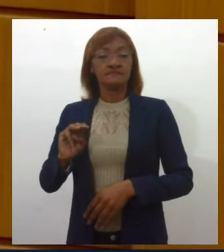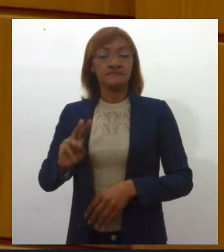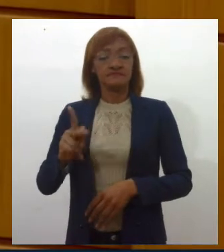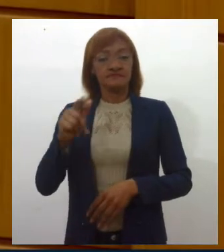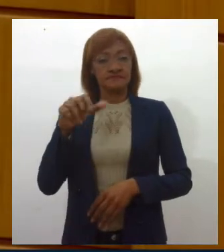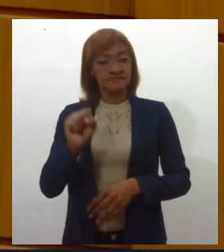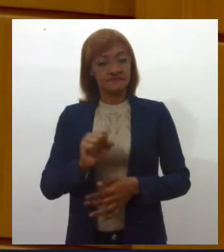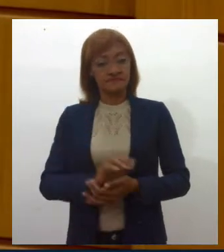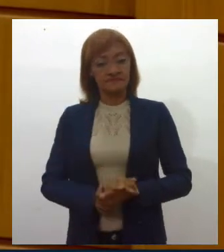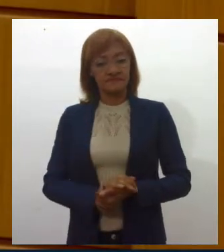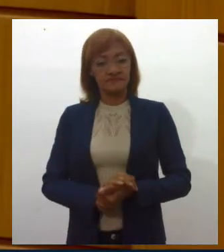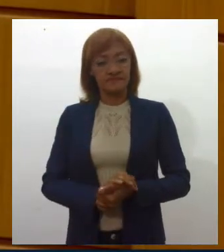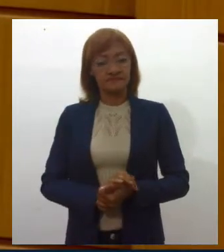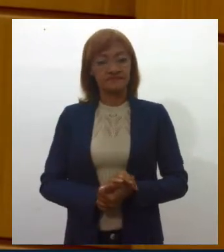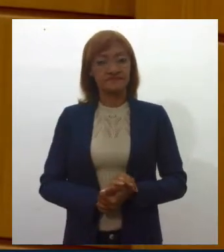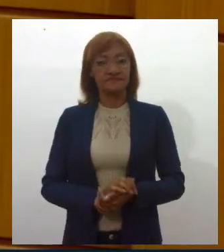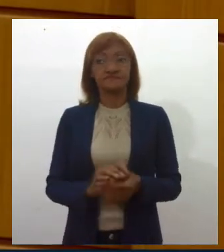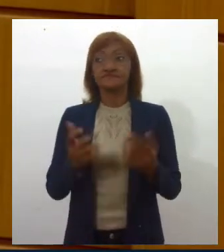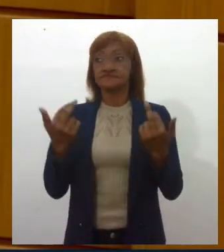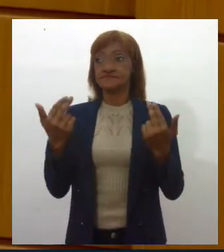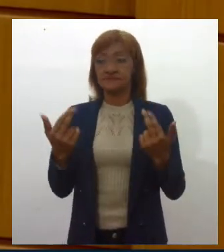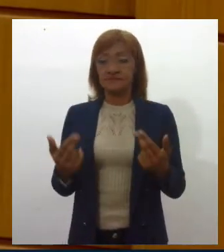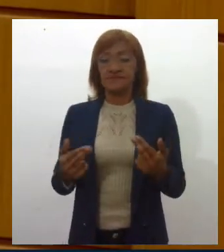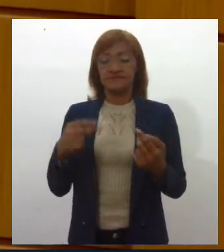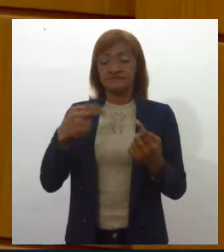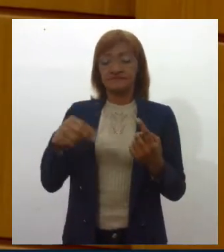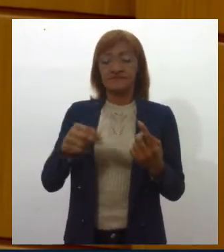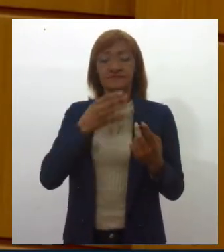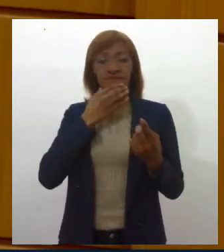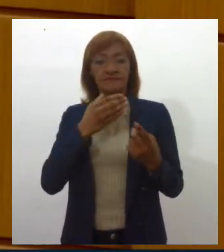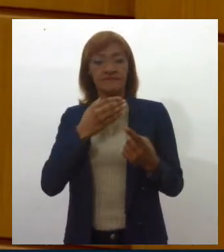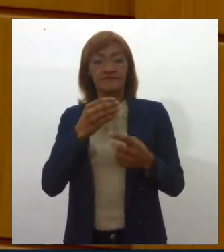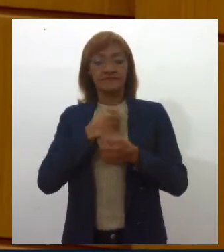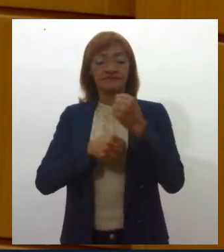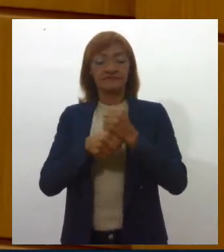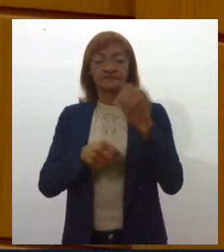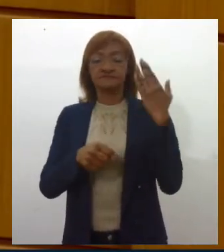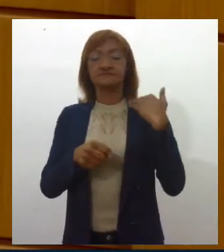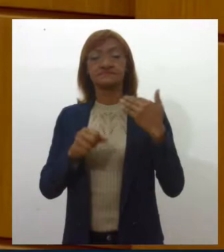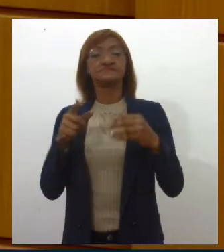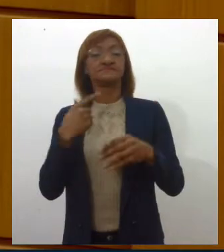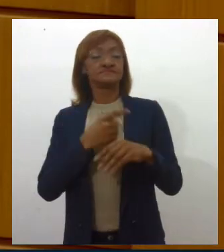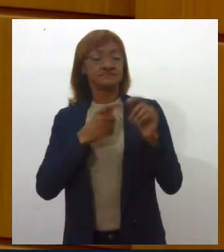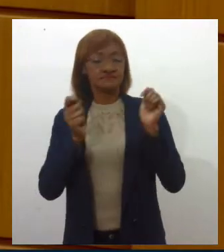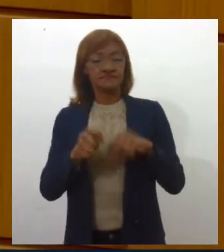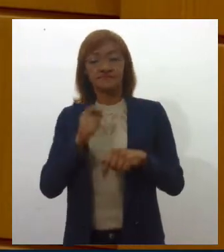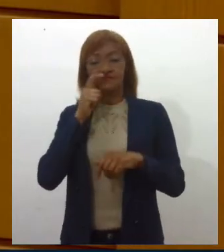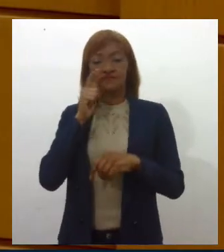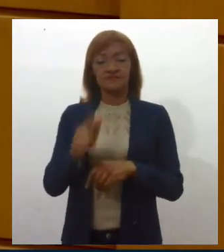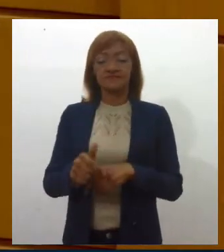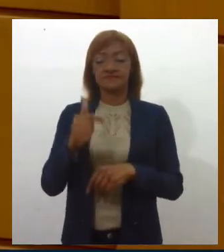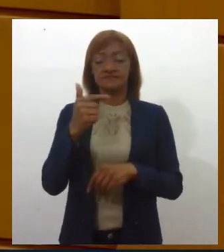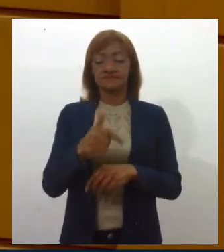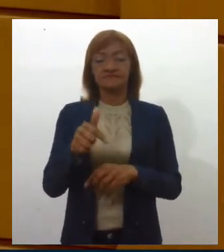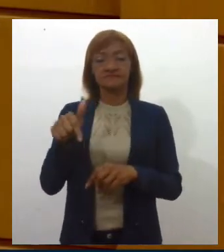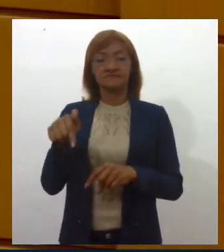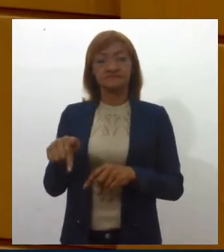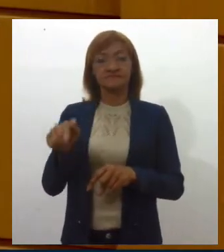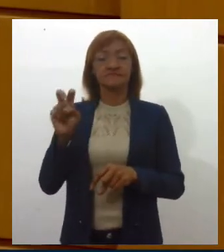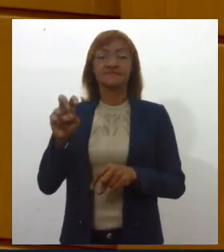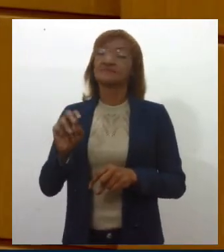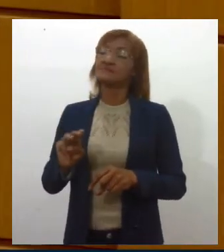mantiver as mesmas arrecadações de novembro e dezembro do ano passado, nós vamos bater aí na casa dos 275